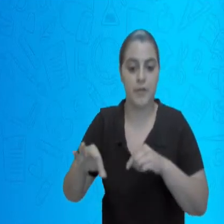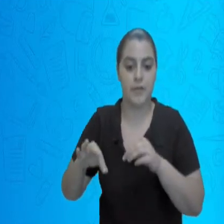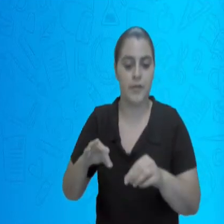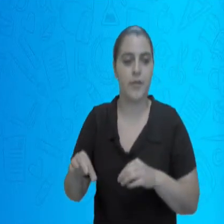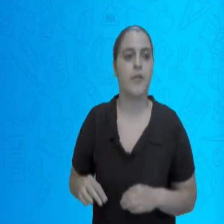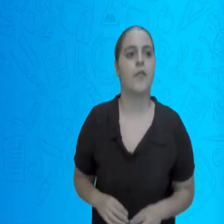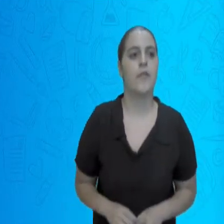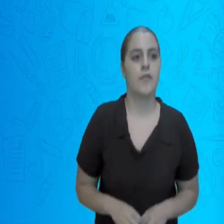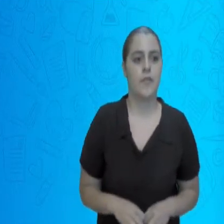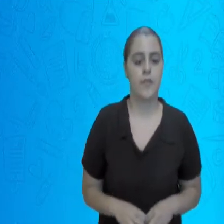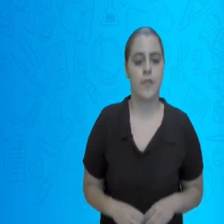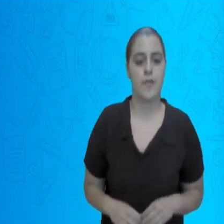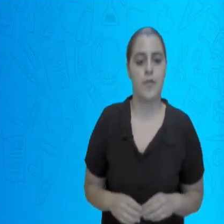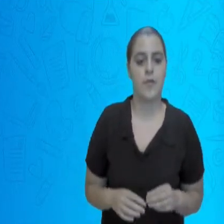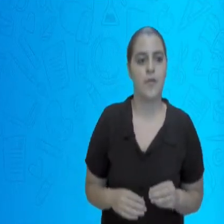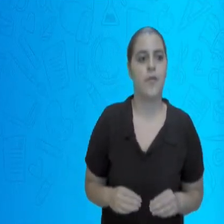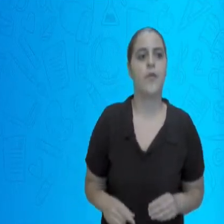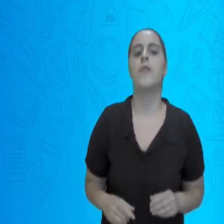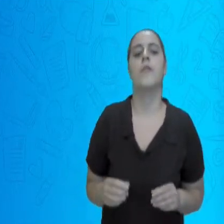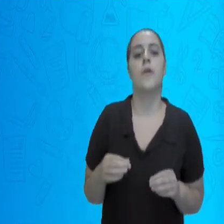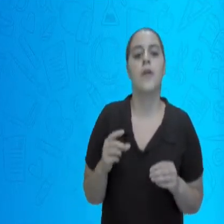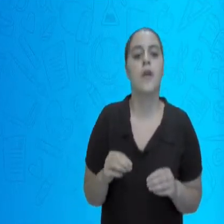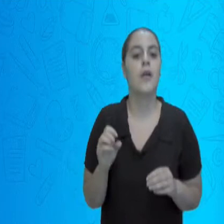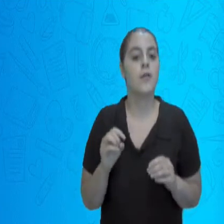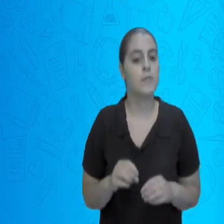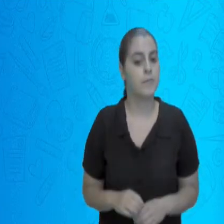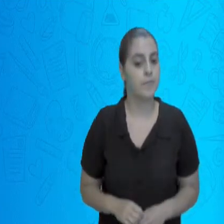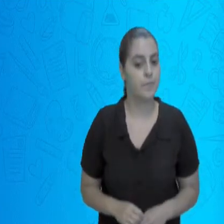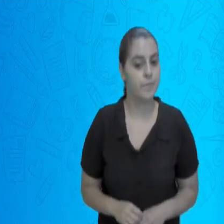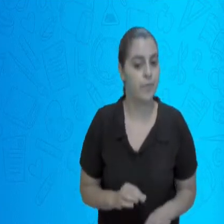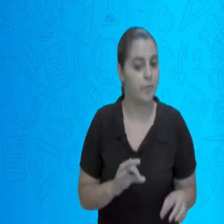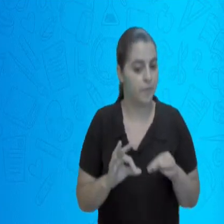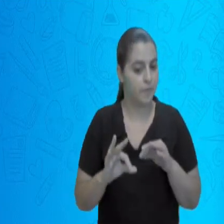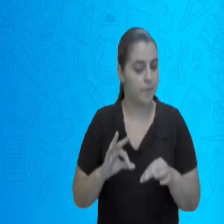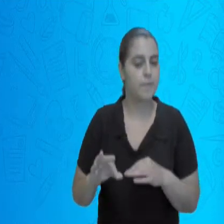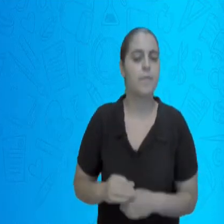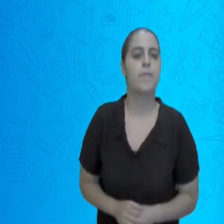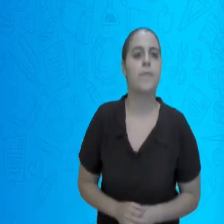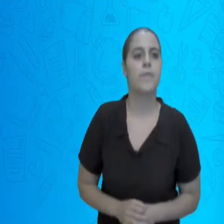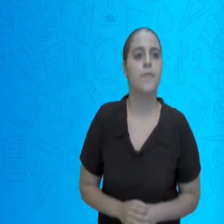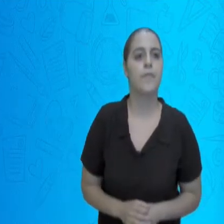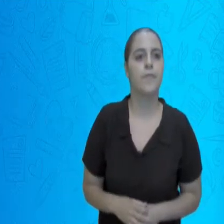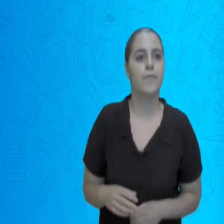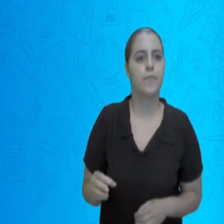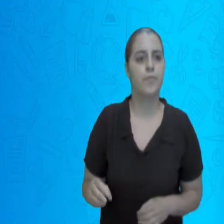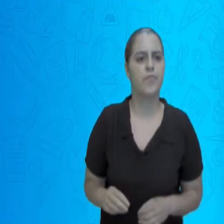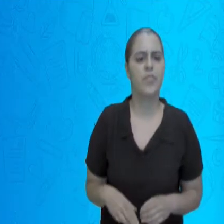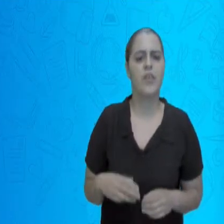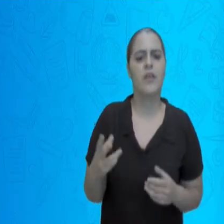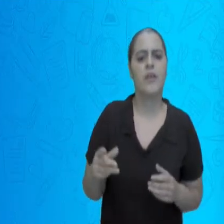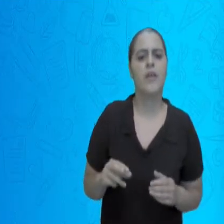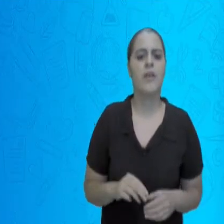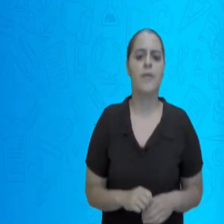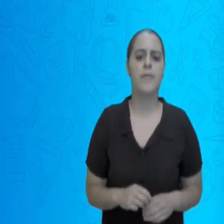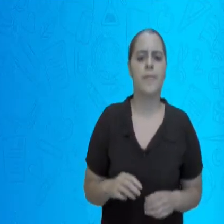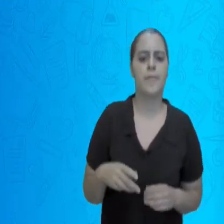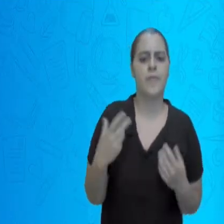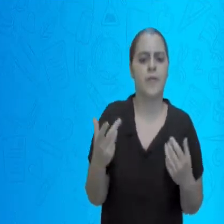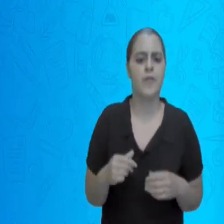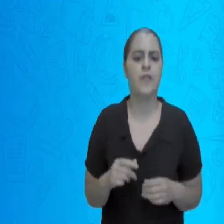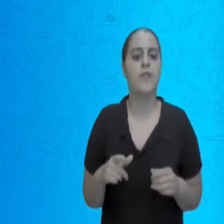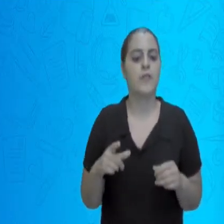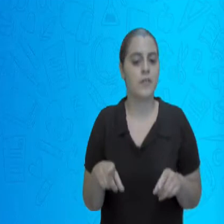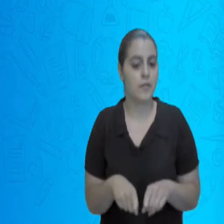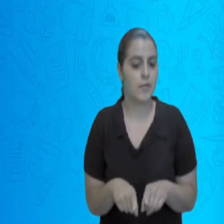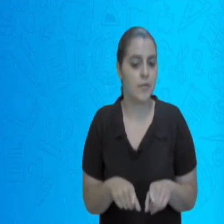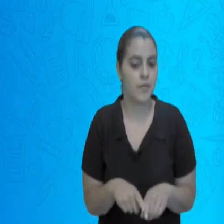se alimenta com uma coisa específica, tá bom? E são eucariotes também. Também vão